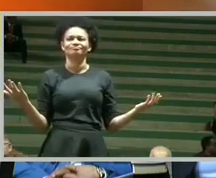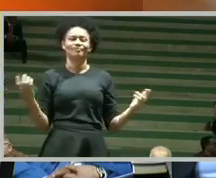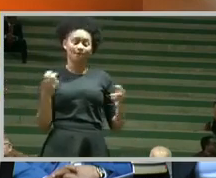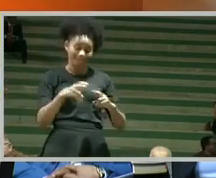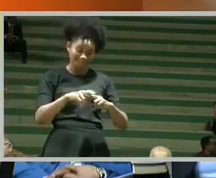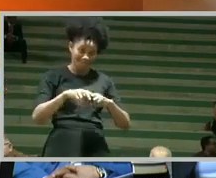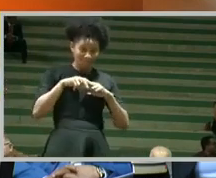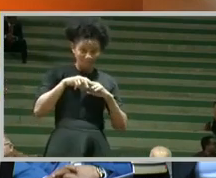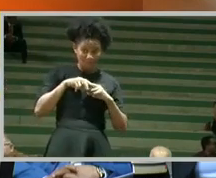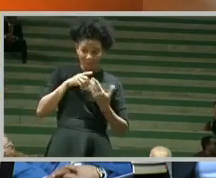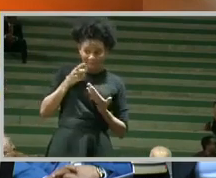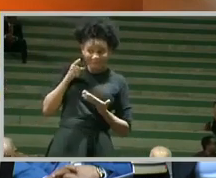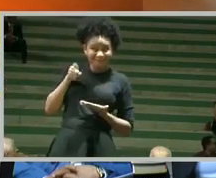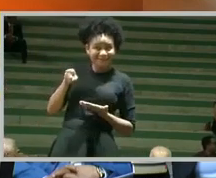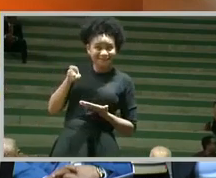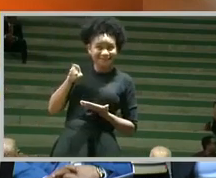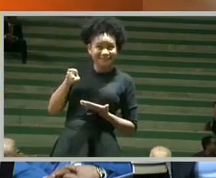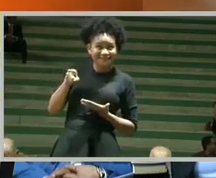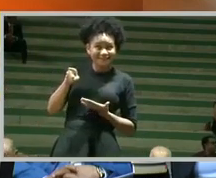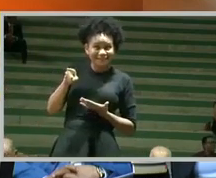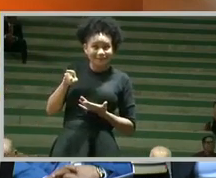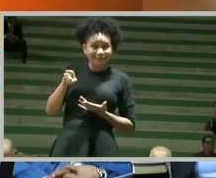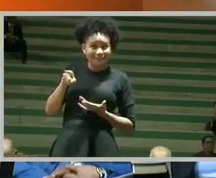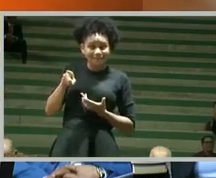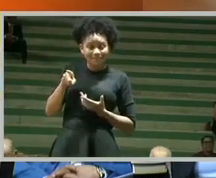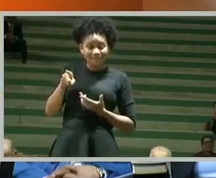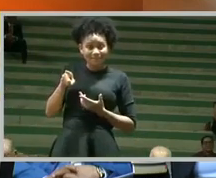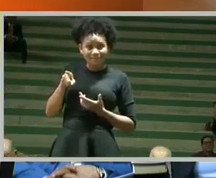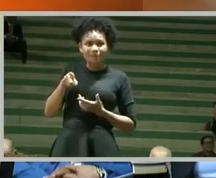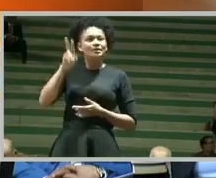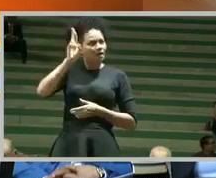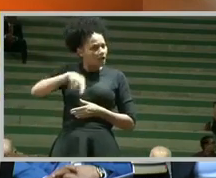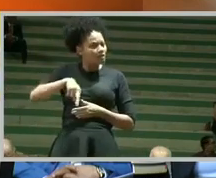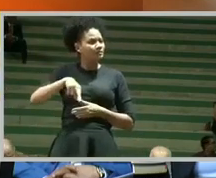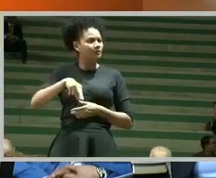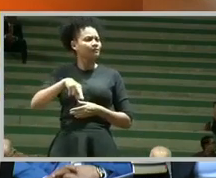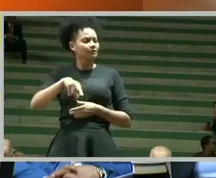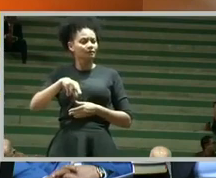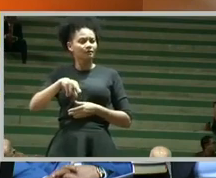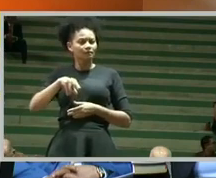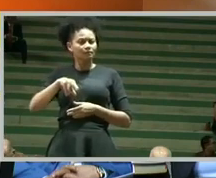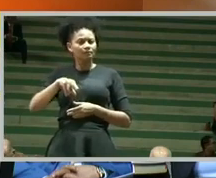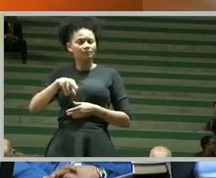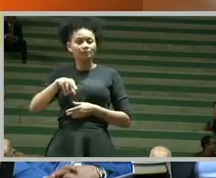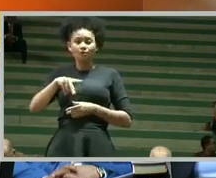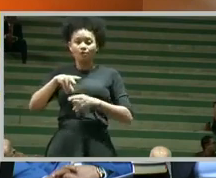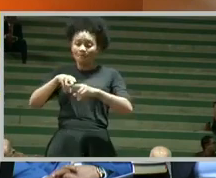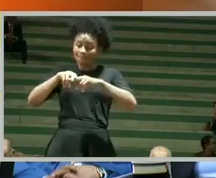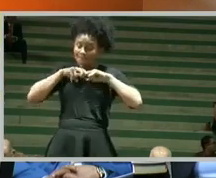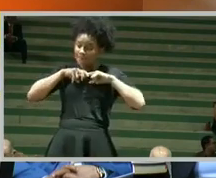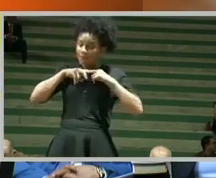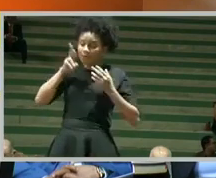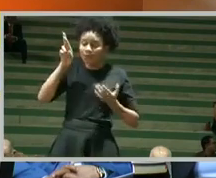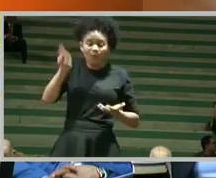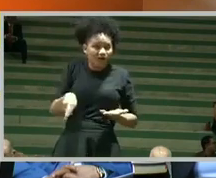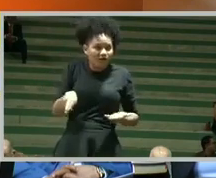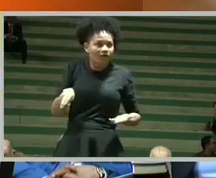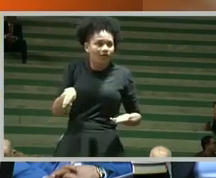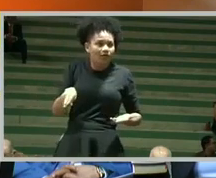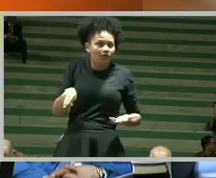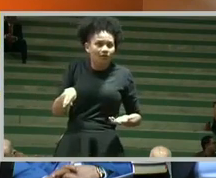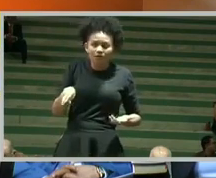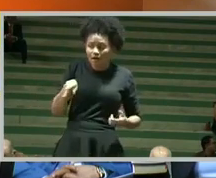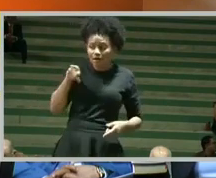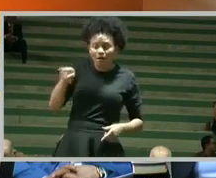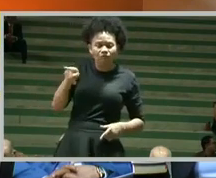Por isso, não é alegria qualquer, há uma razão. E por isso, pelo